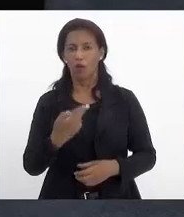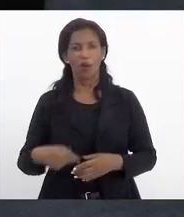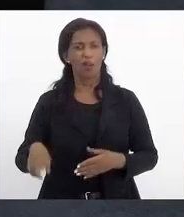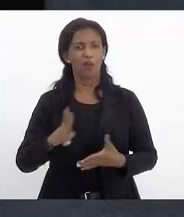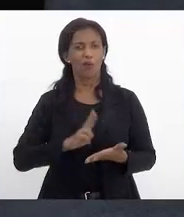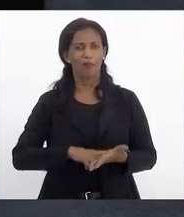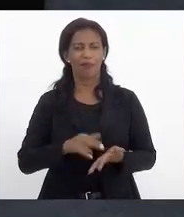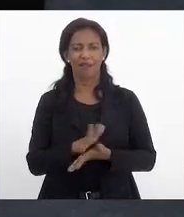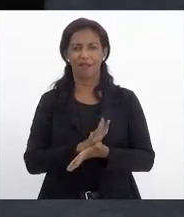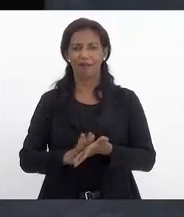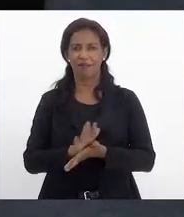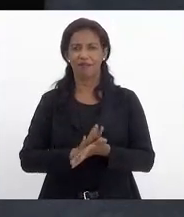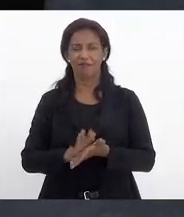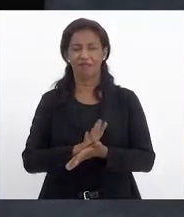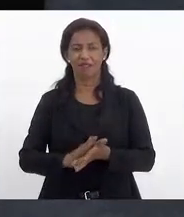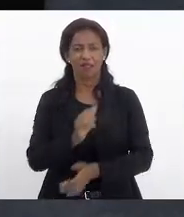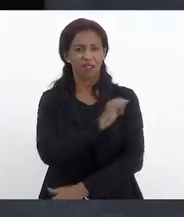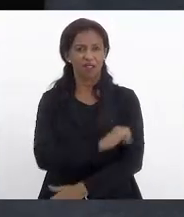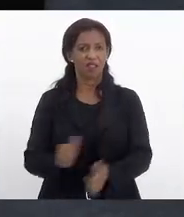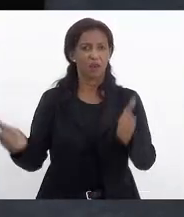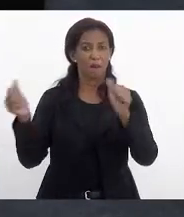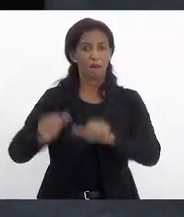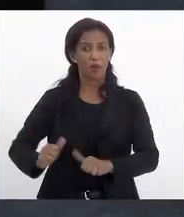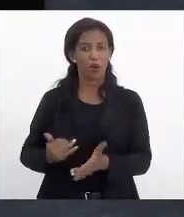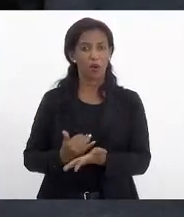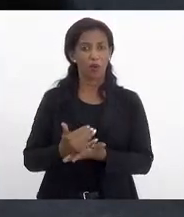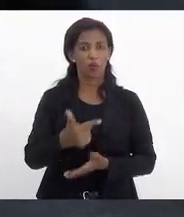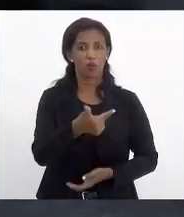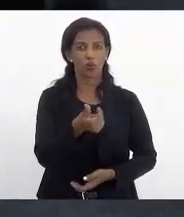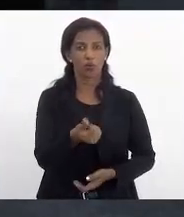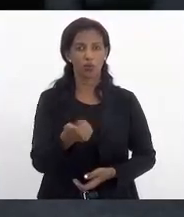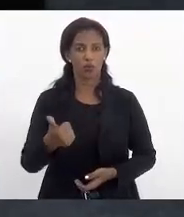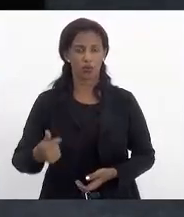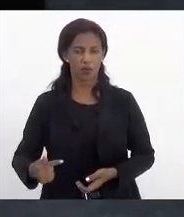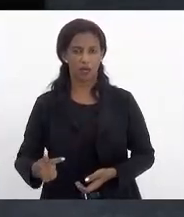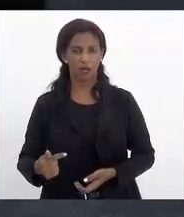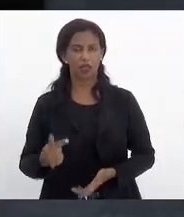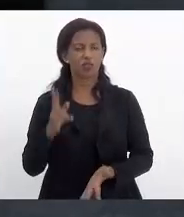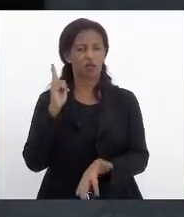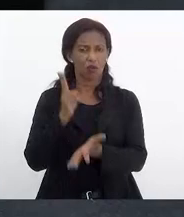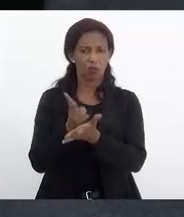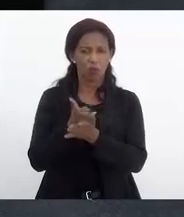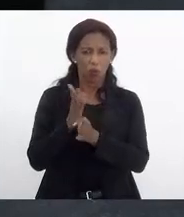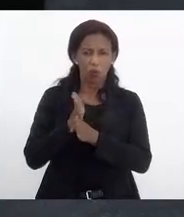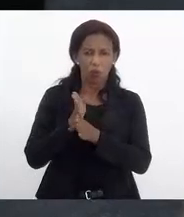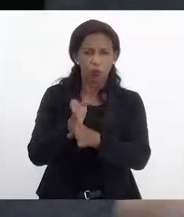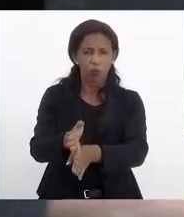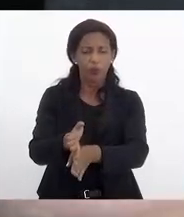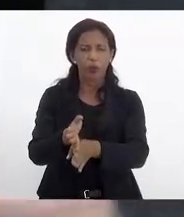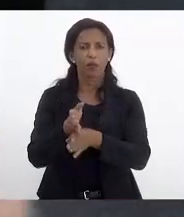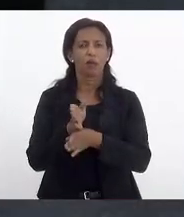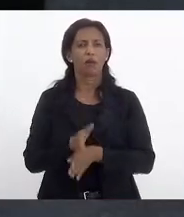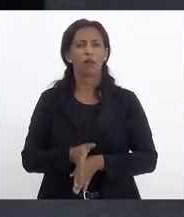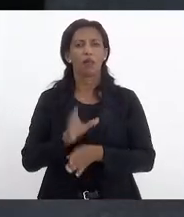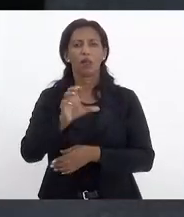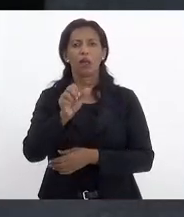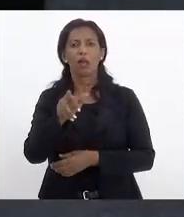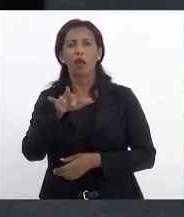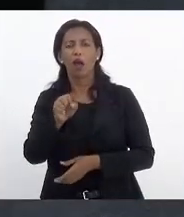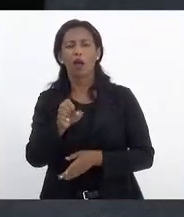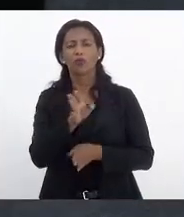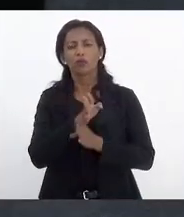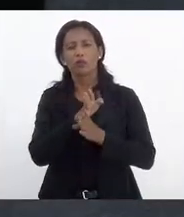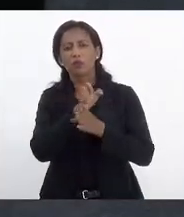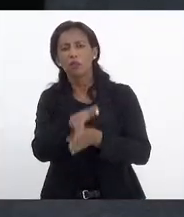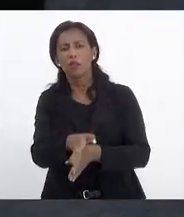nada. O Rio de Janeiro saiu pior do que entrou em 2017 e vai seguir essa mesma toada que Castro está se